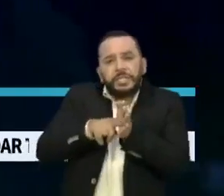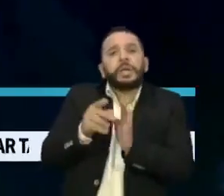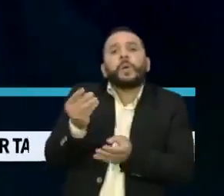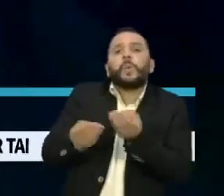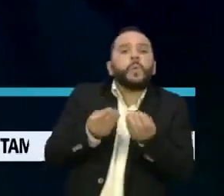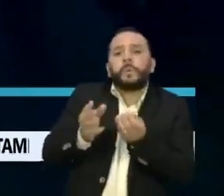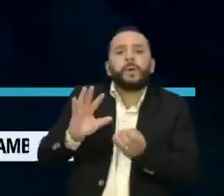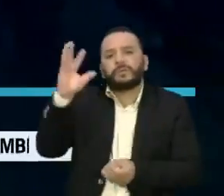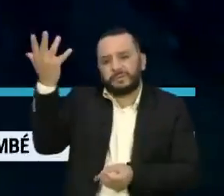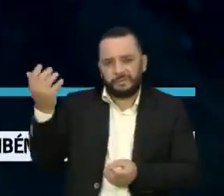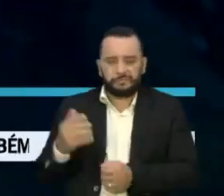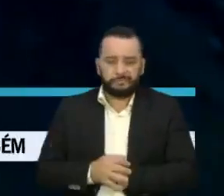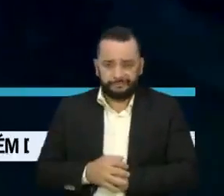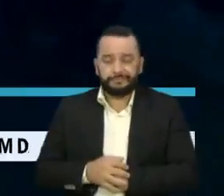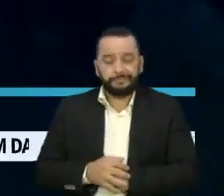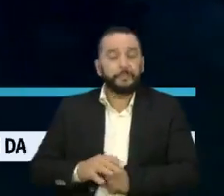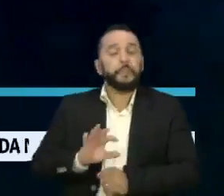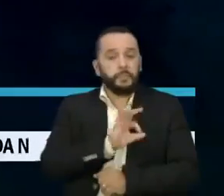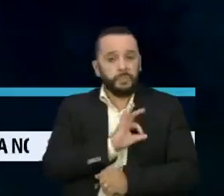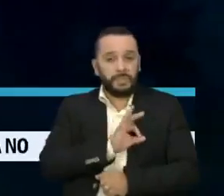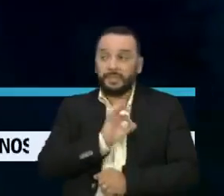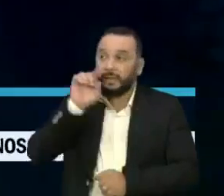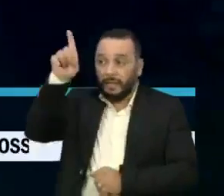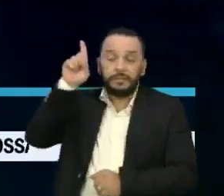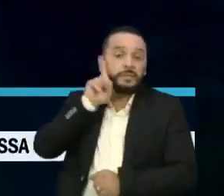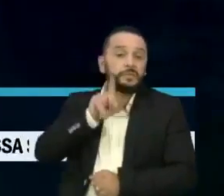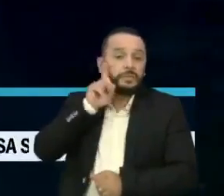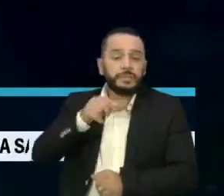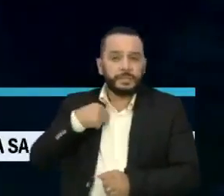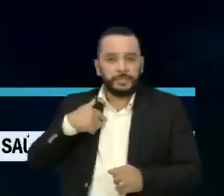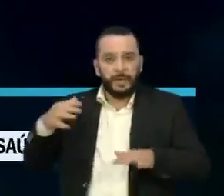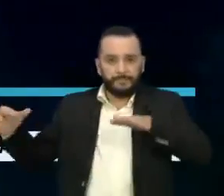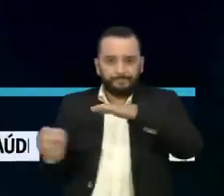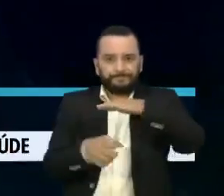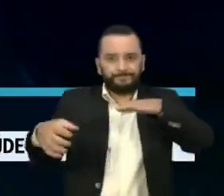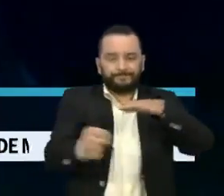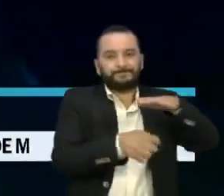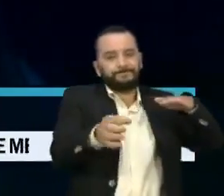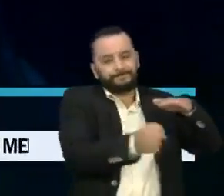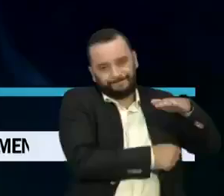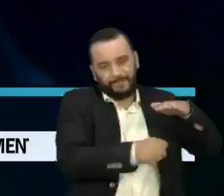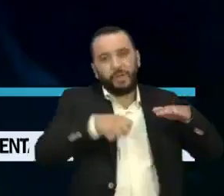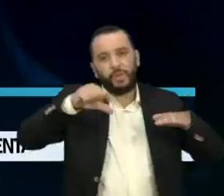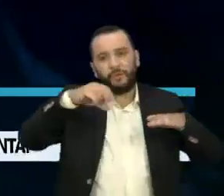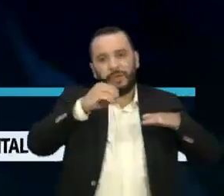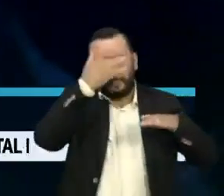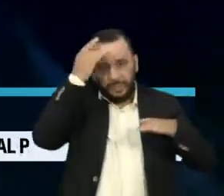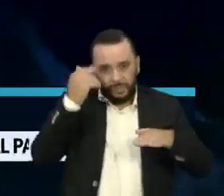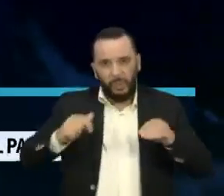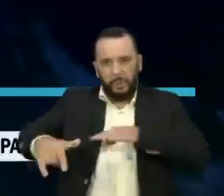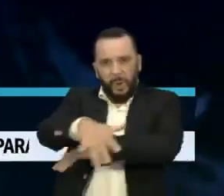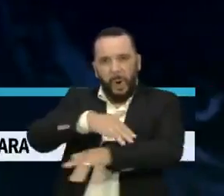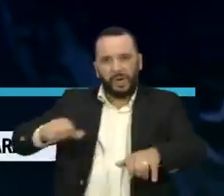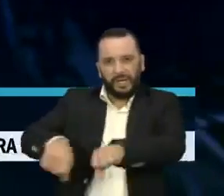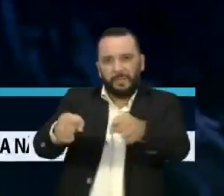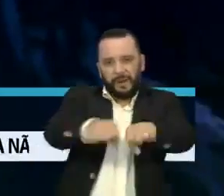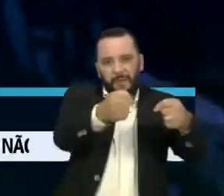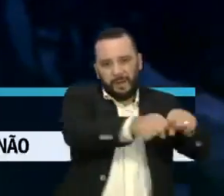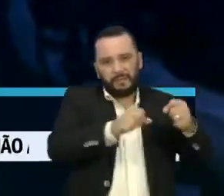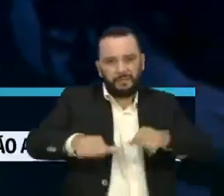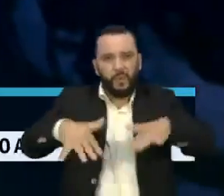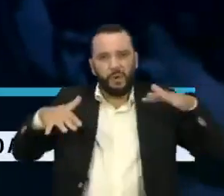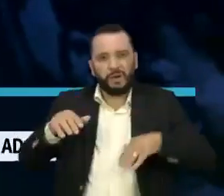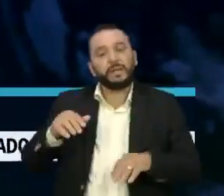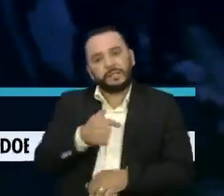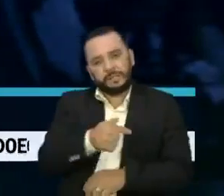e a polícia Americana Já prendeu mais de 90 pessoas pela invasão ao Capitólio esta semana um novo pedido de impeachment do presidente